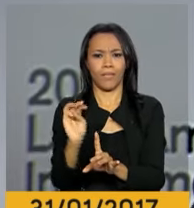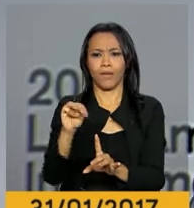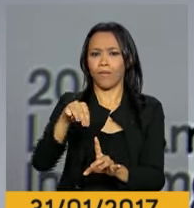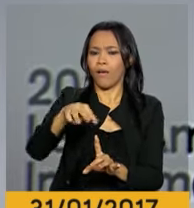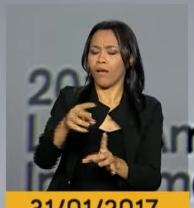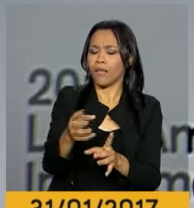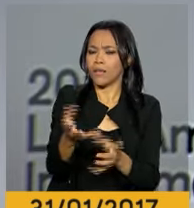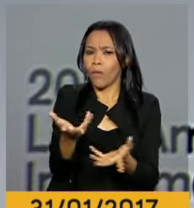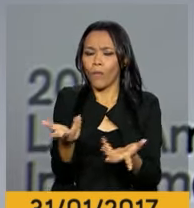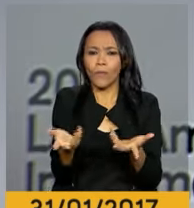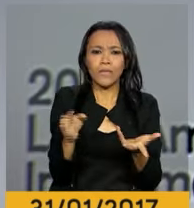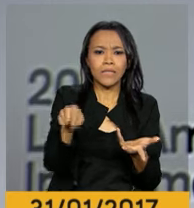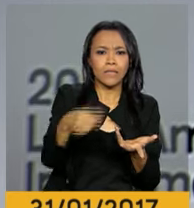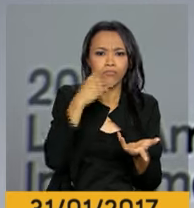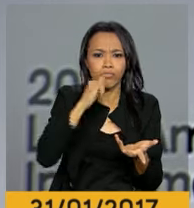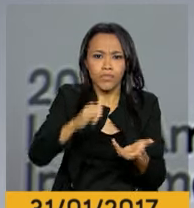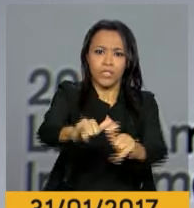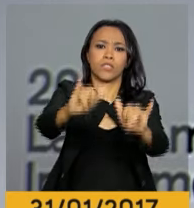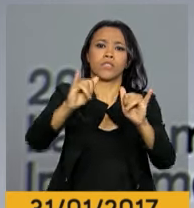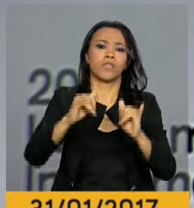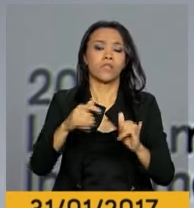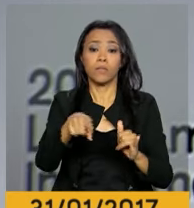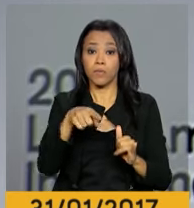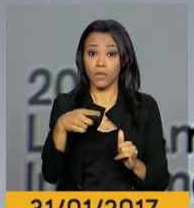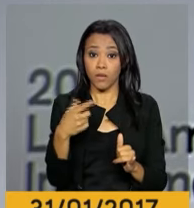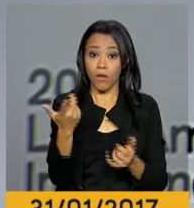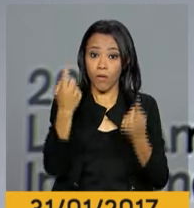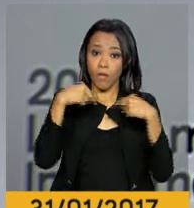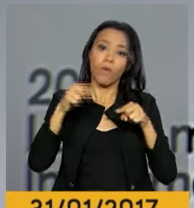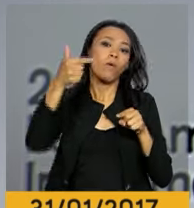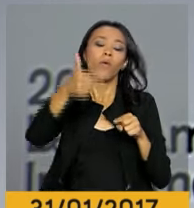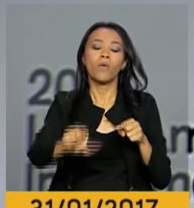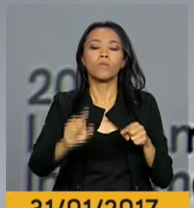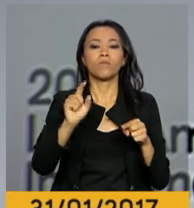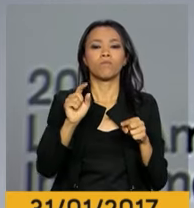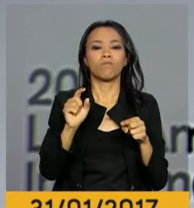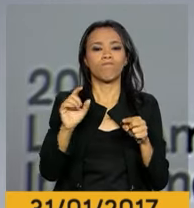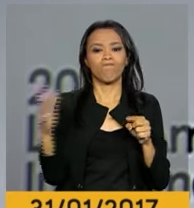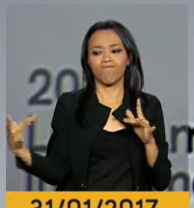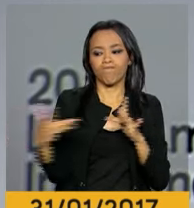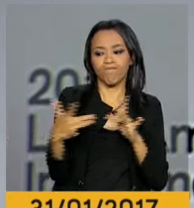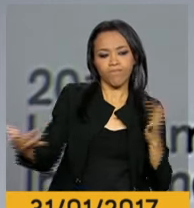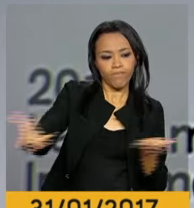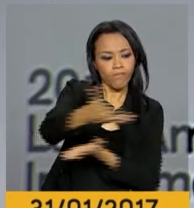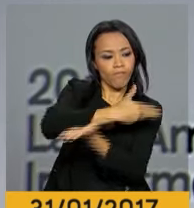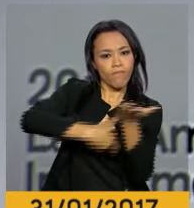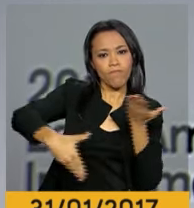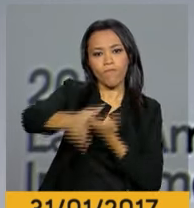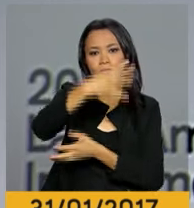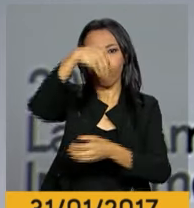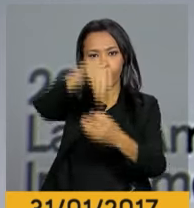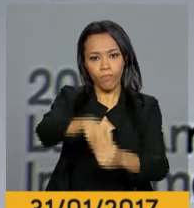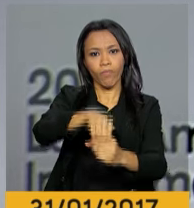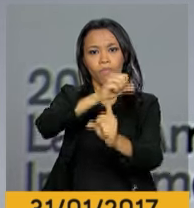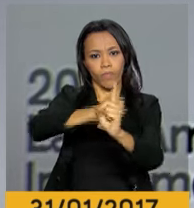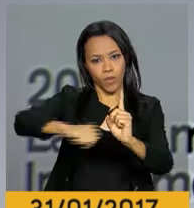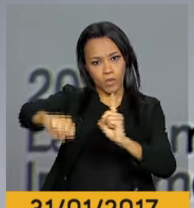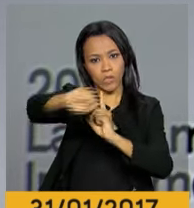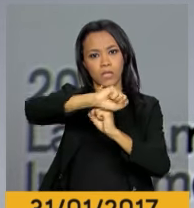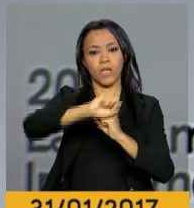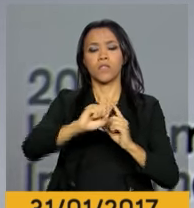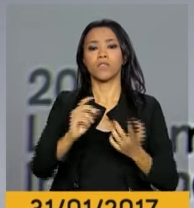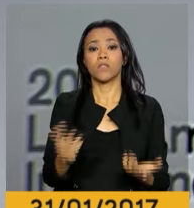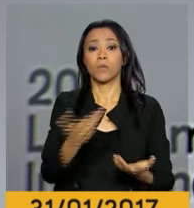formidável a força do Brasil em sintonia com os esforços de nossa sociedade